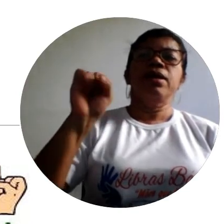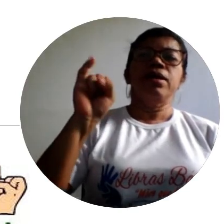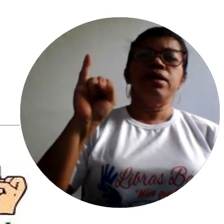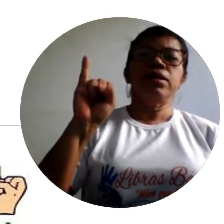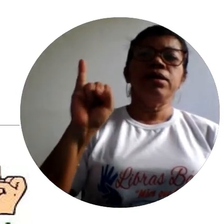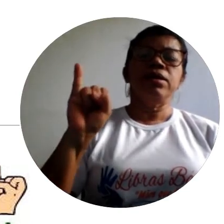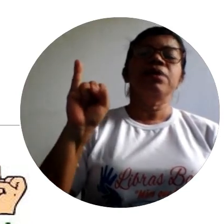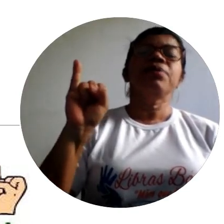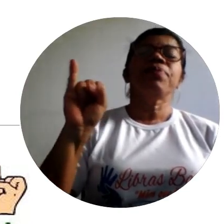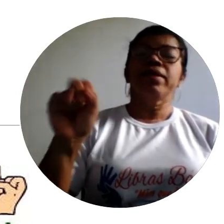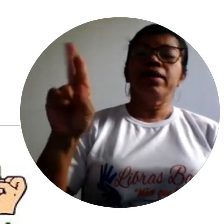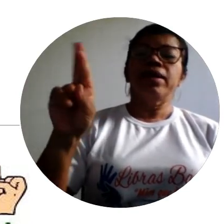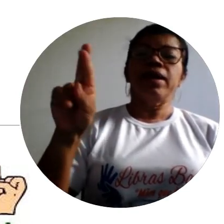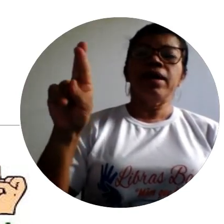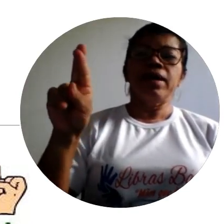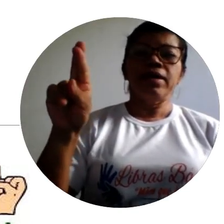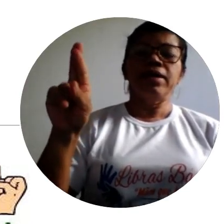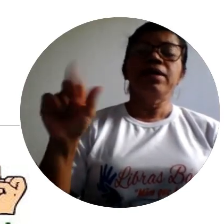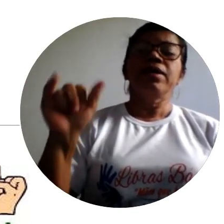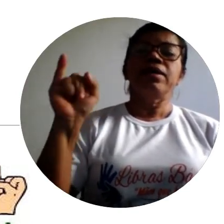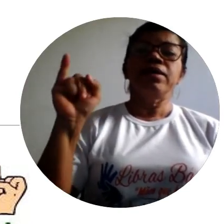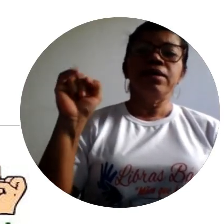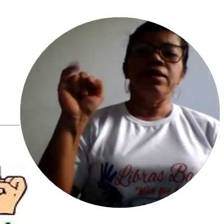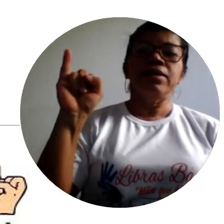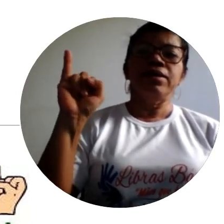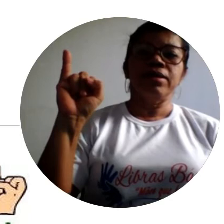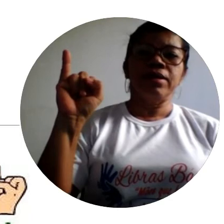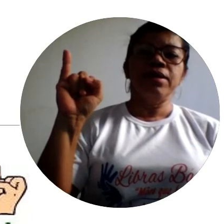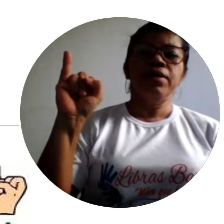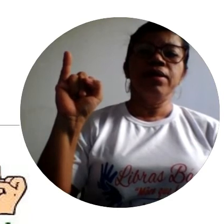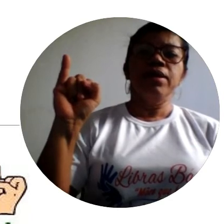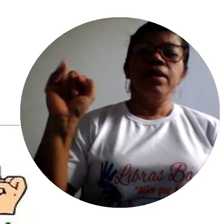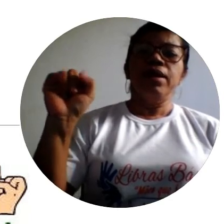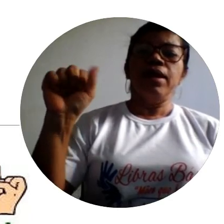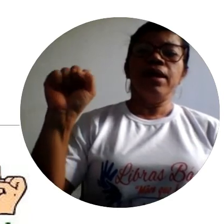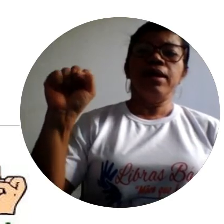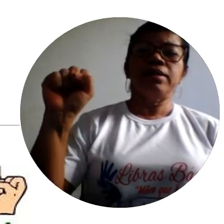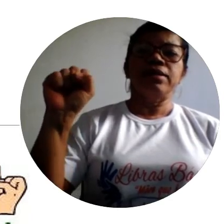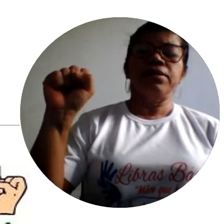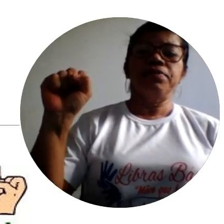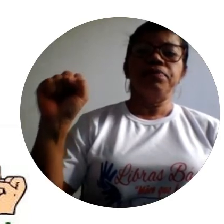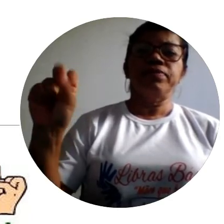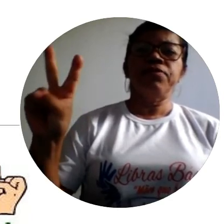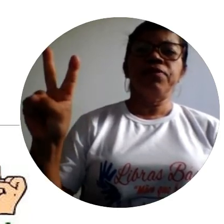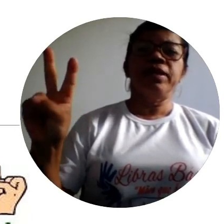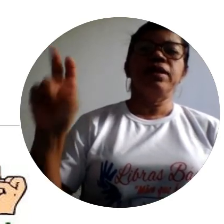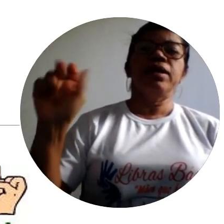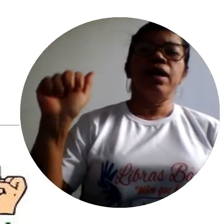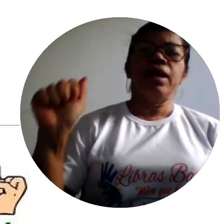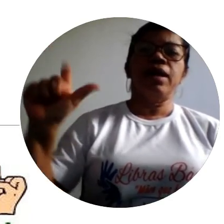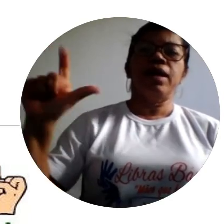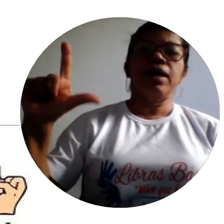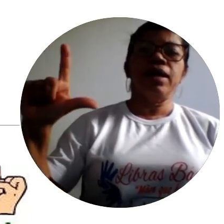E, I, R, I, né? S,